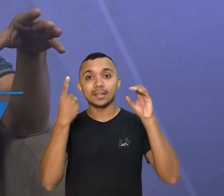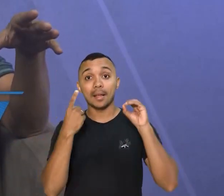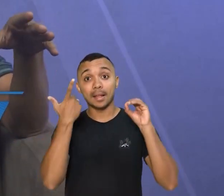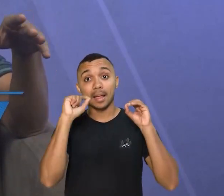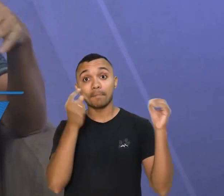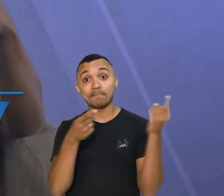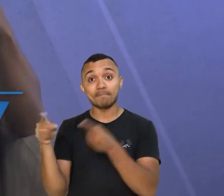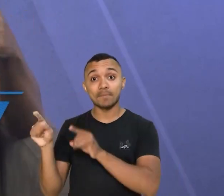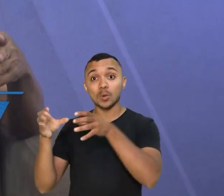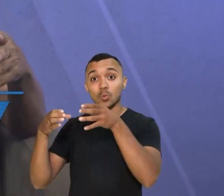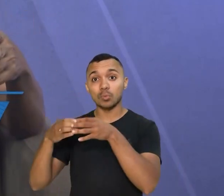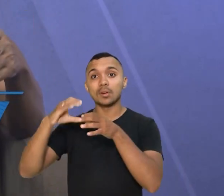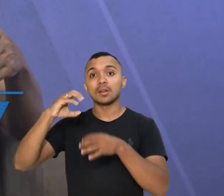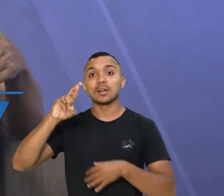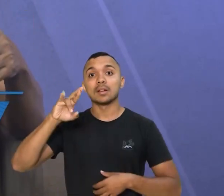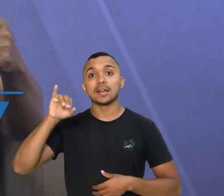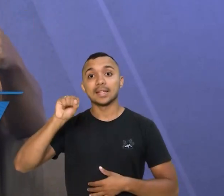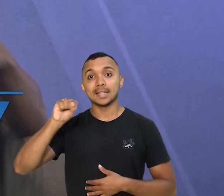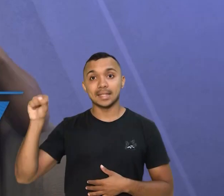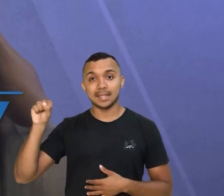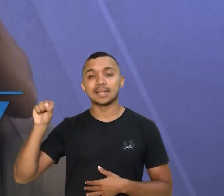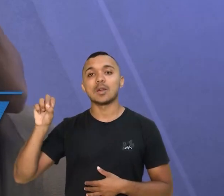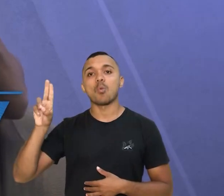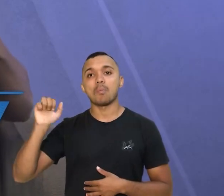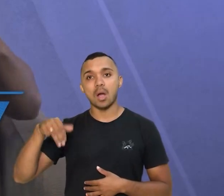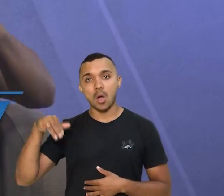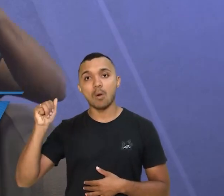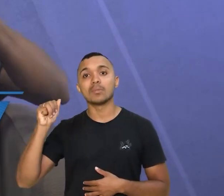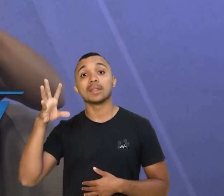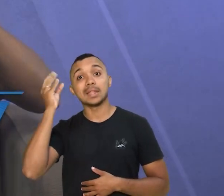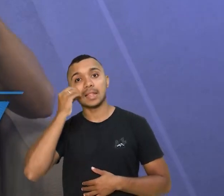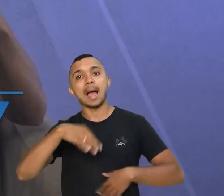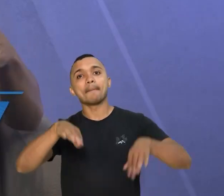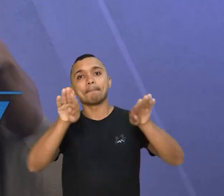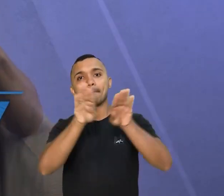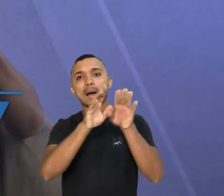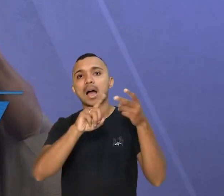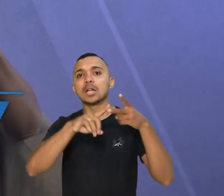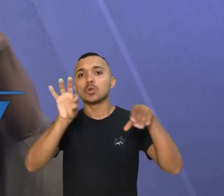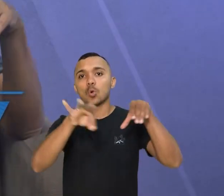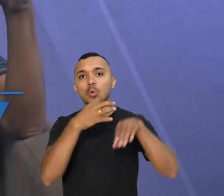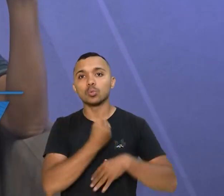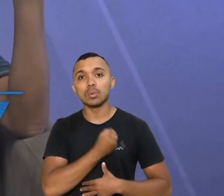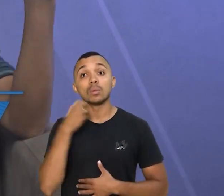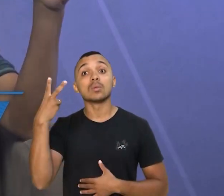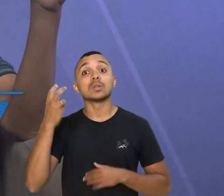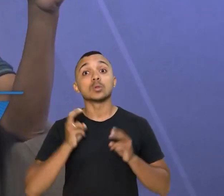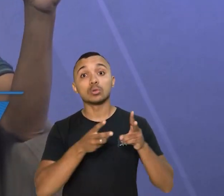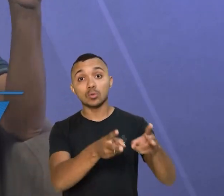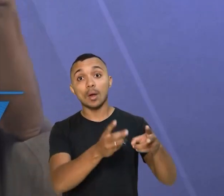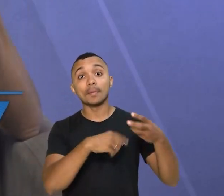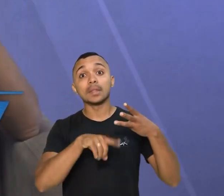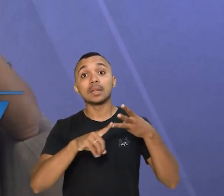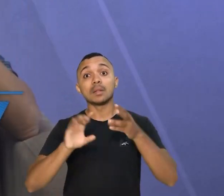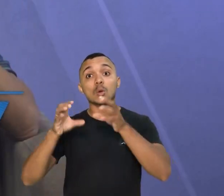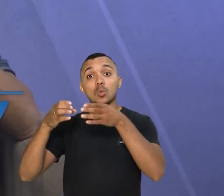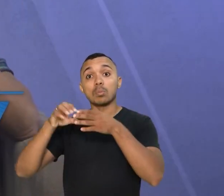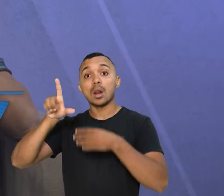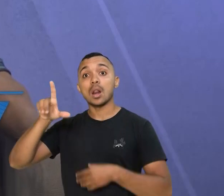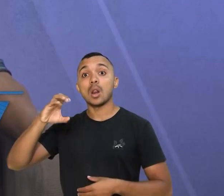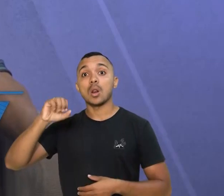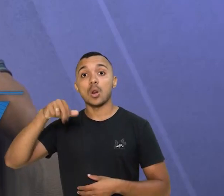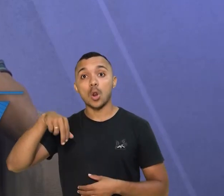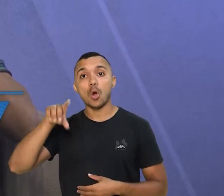Criciúma e continuou em cima. Levou o empate, foi buscar o segundo gol e depois continuou em cima. Contra o Londrina. A mesma coisa. Ele